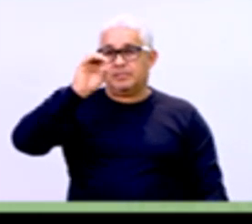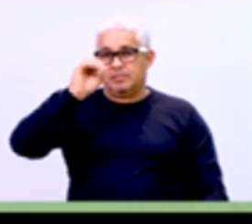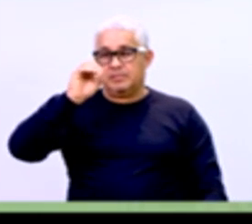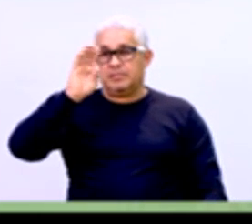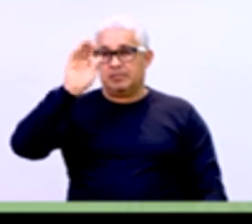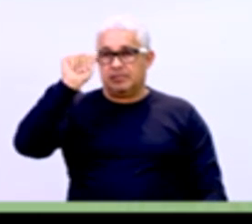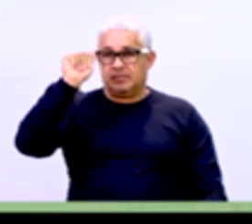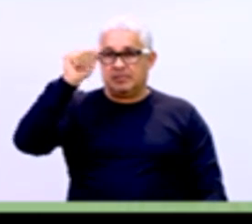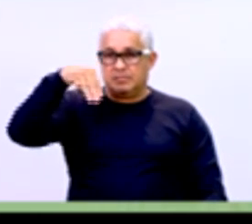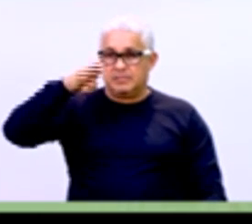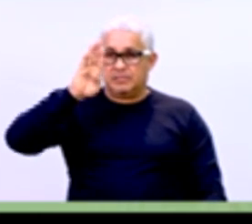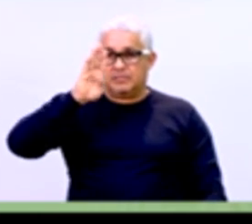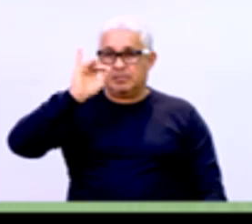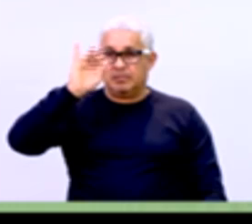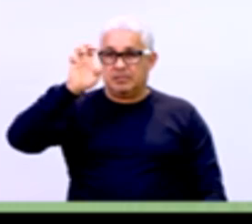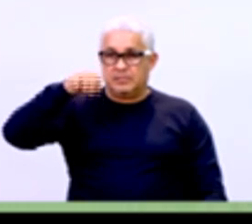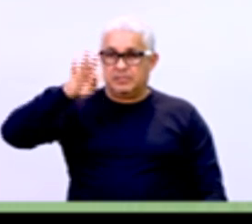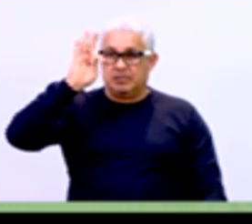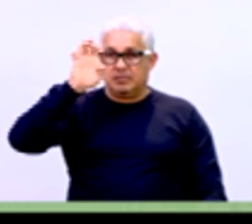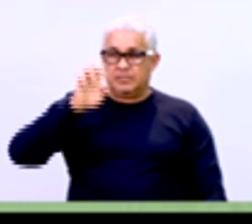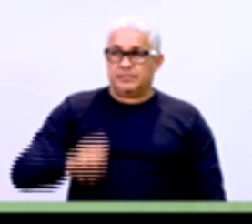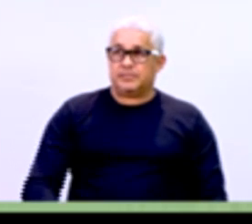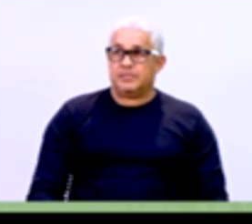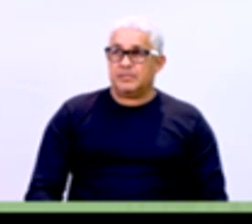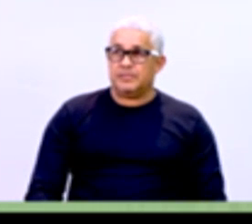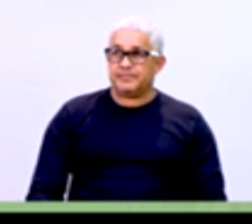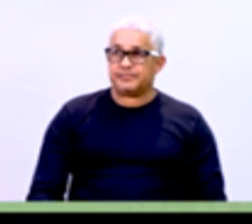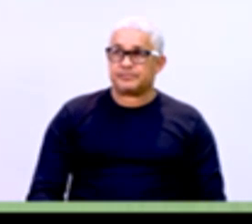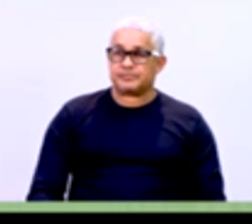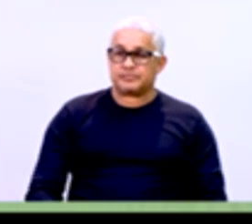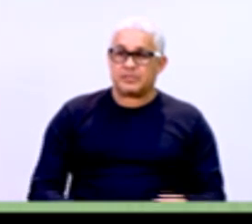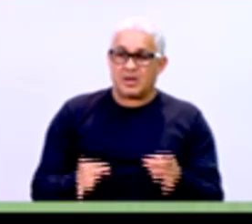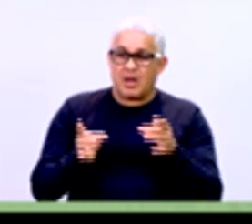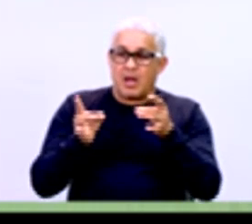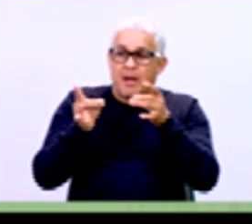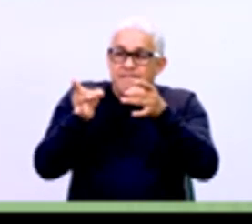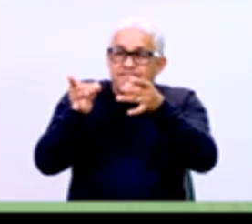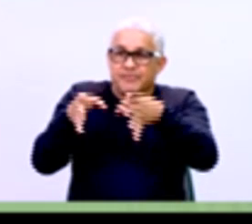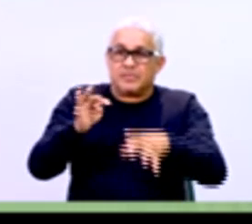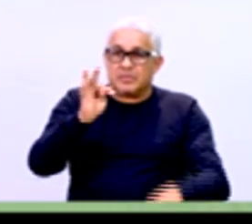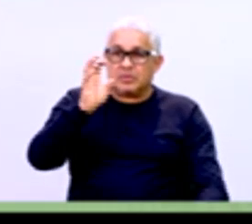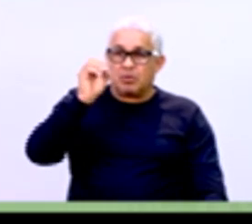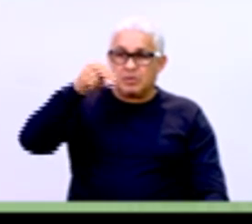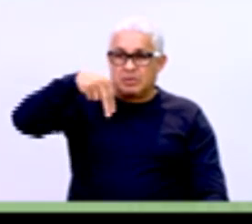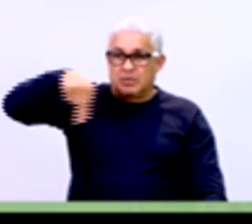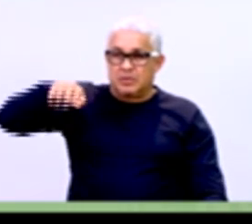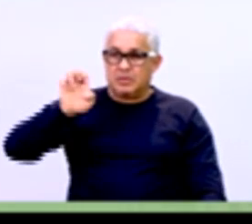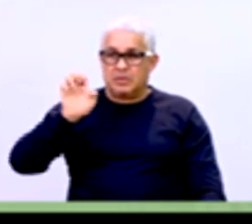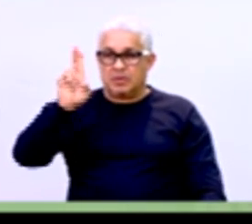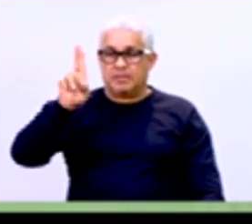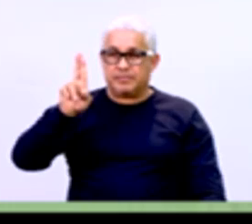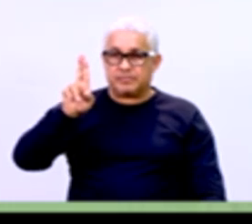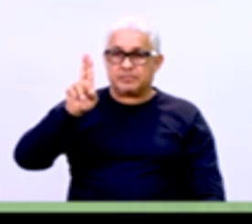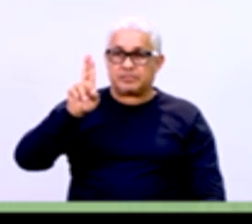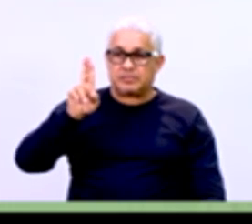a seguir. O descarte do toner usado não causa impacto